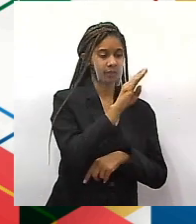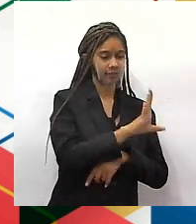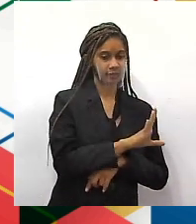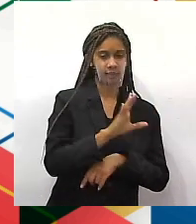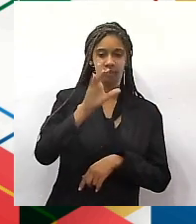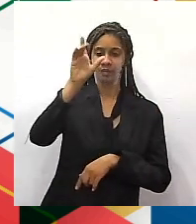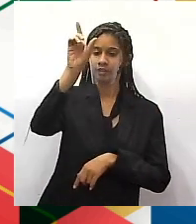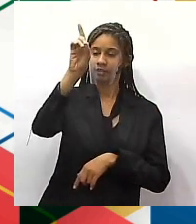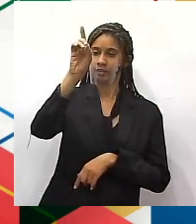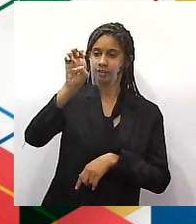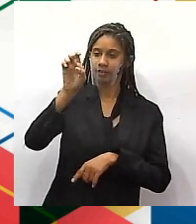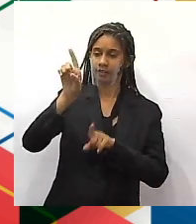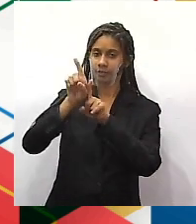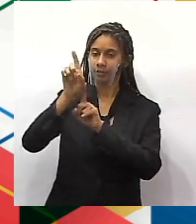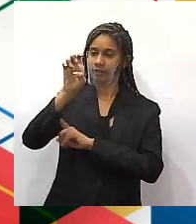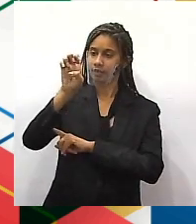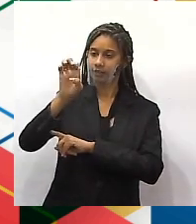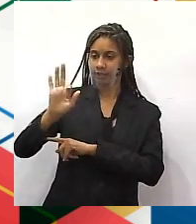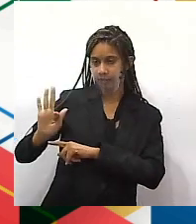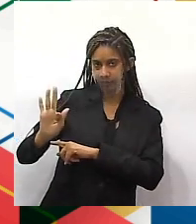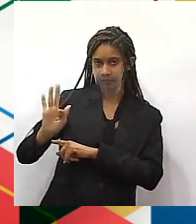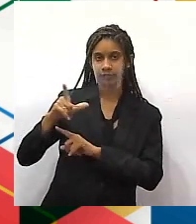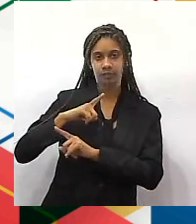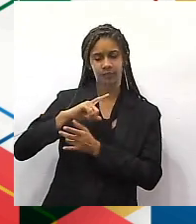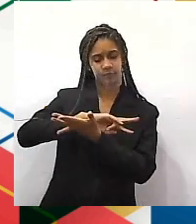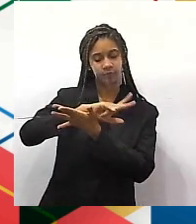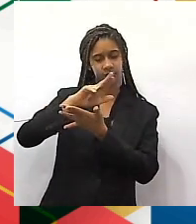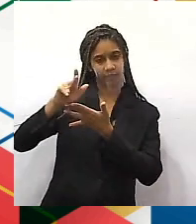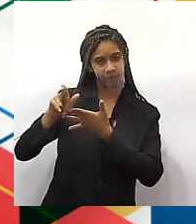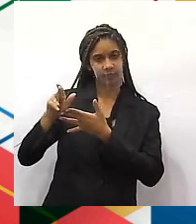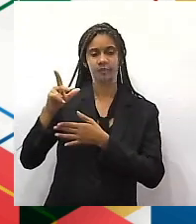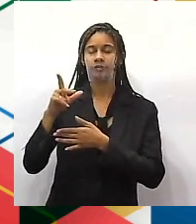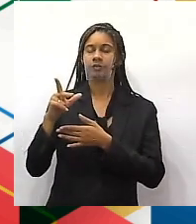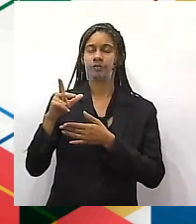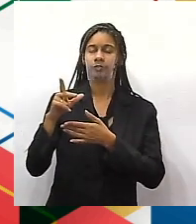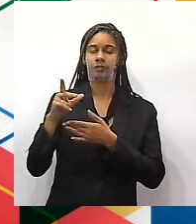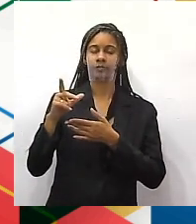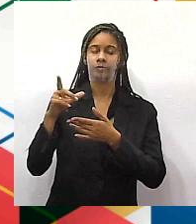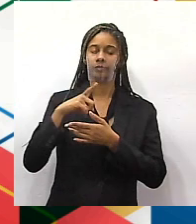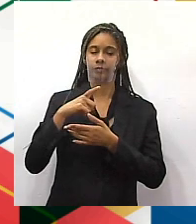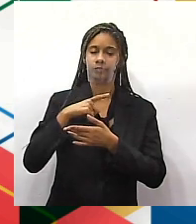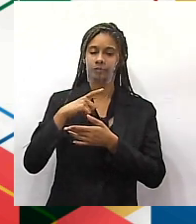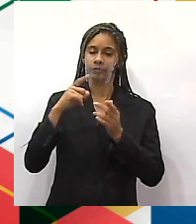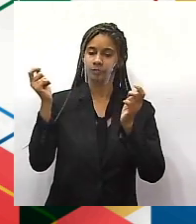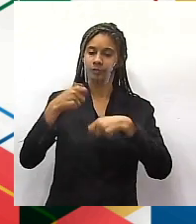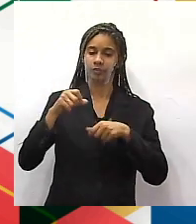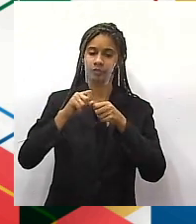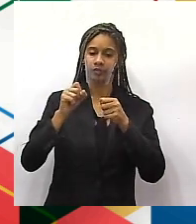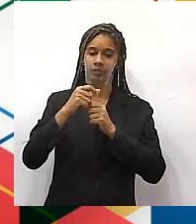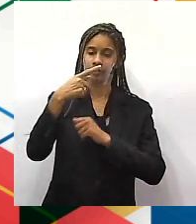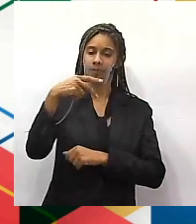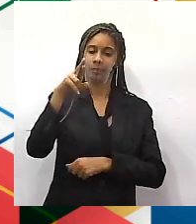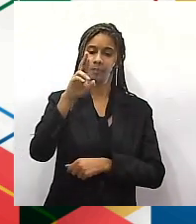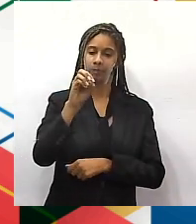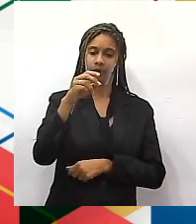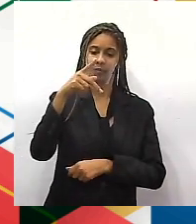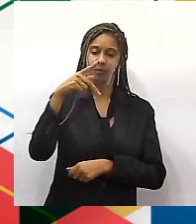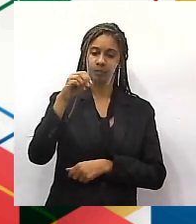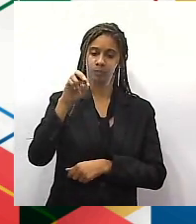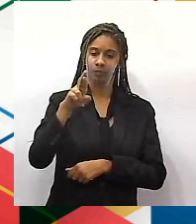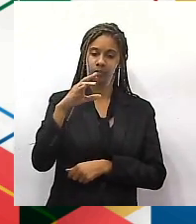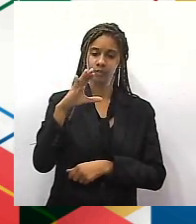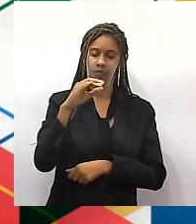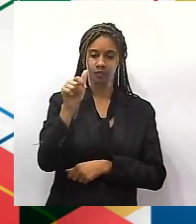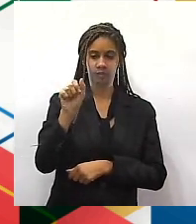você pode ter aí vários pares de razões aí fazendo uma proporção. Pode ser esses dois pequenininhos aqui,